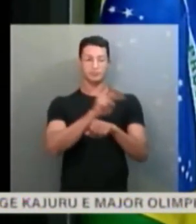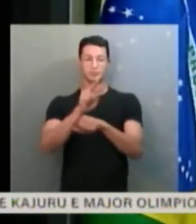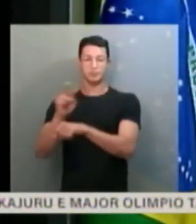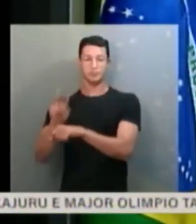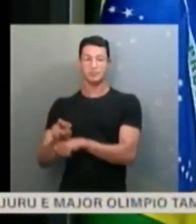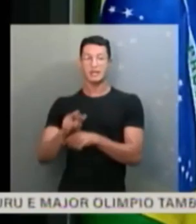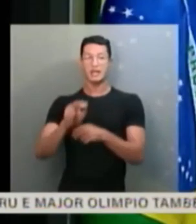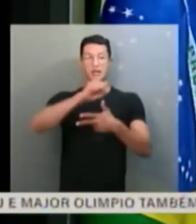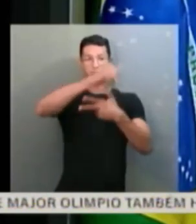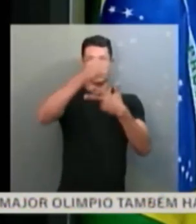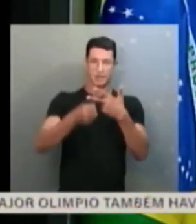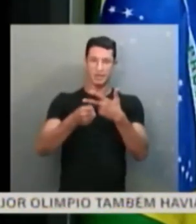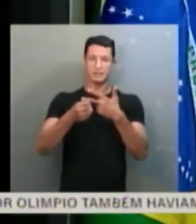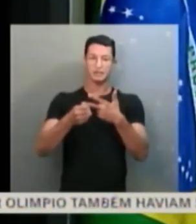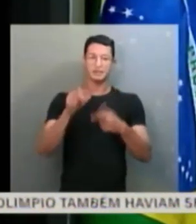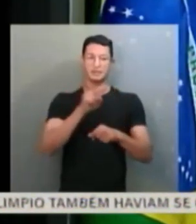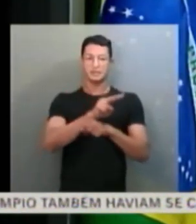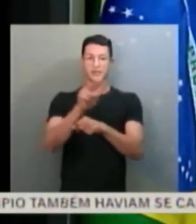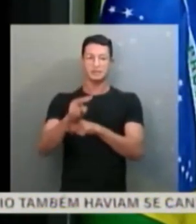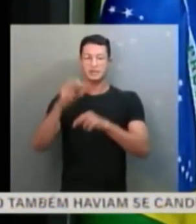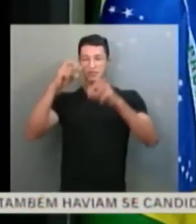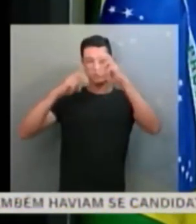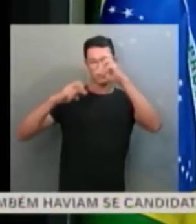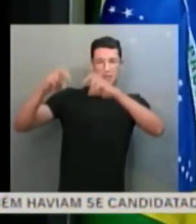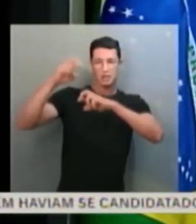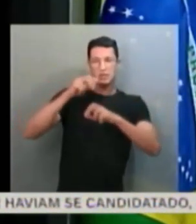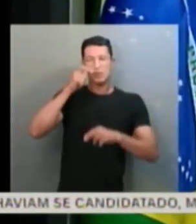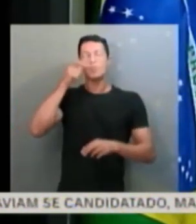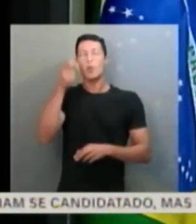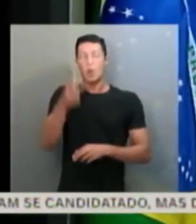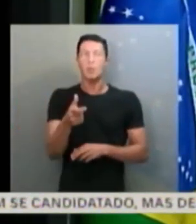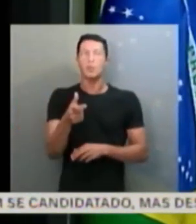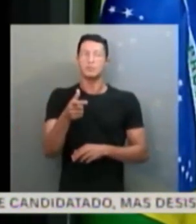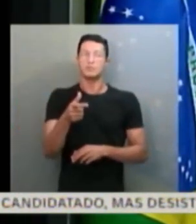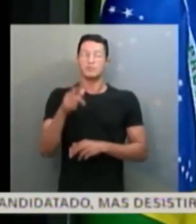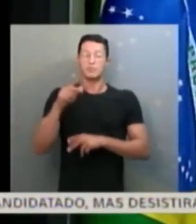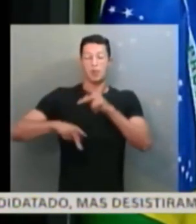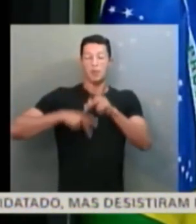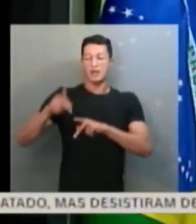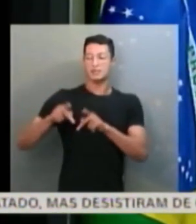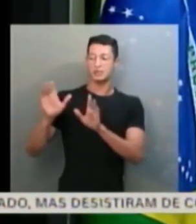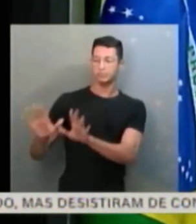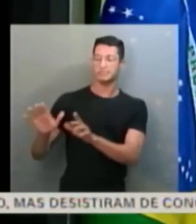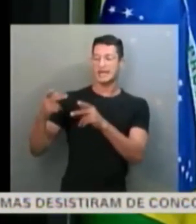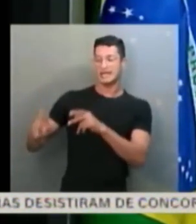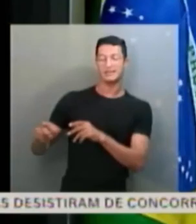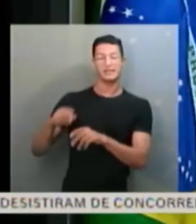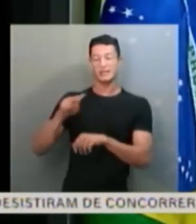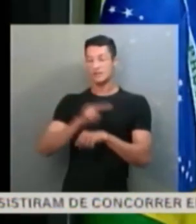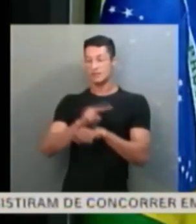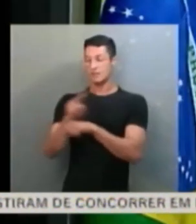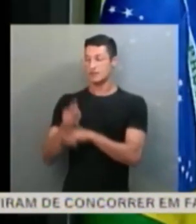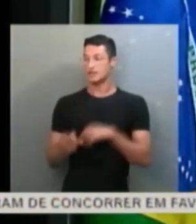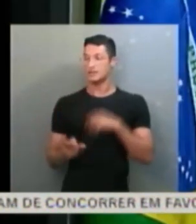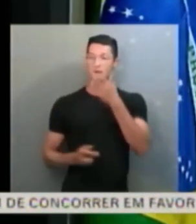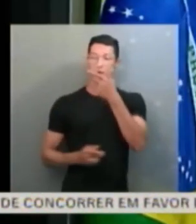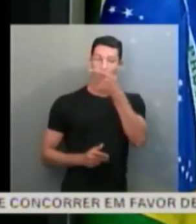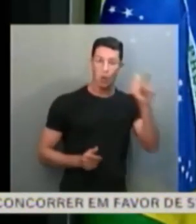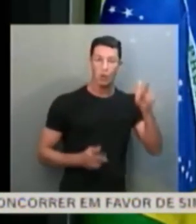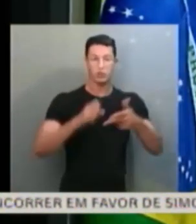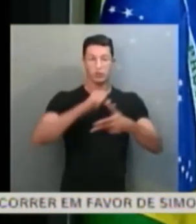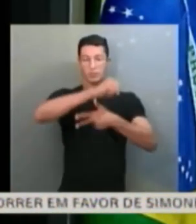fiscalizar os demais poderes. Legislar visando o interesse público, o interesse da população brasileira. Fiscalizar os